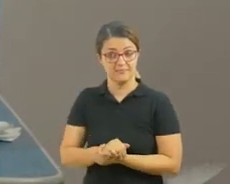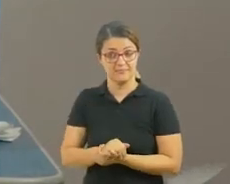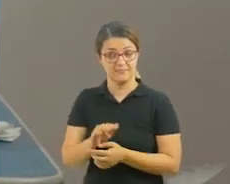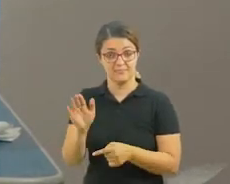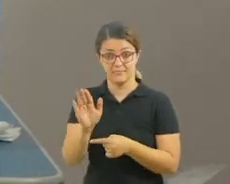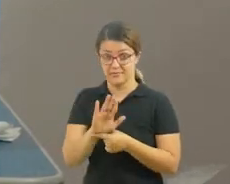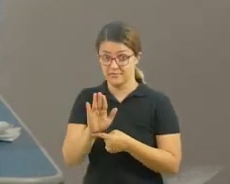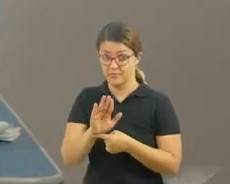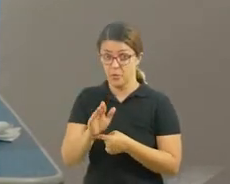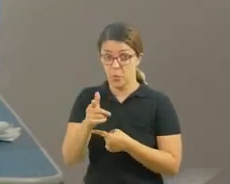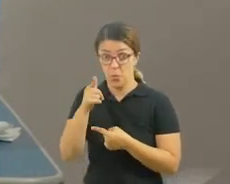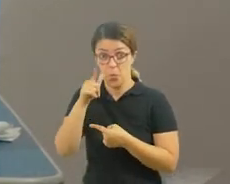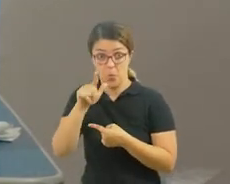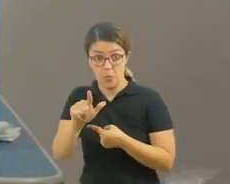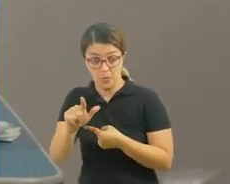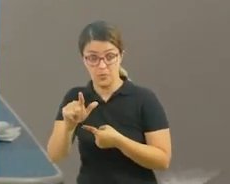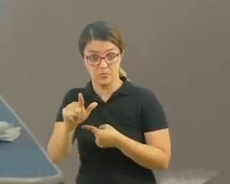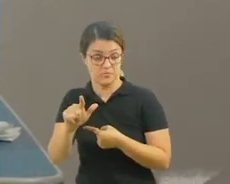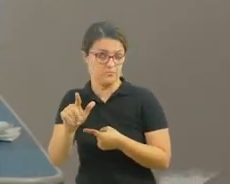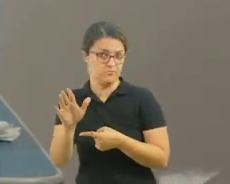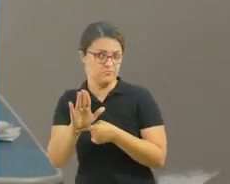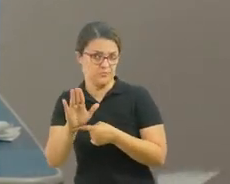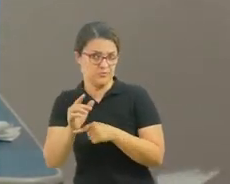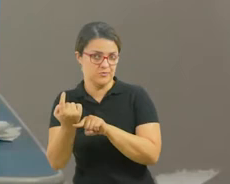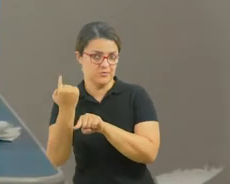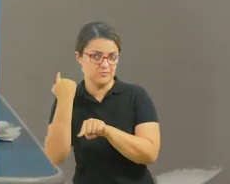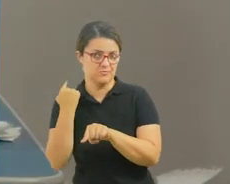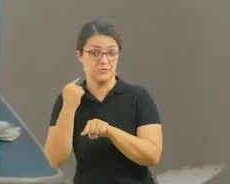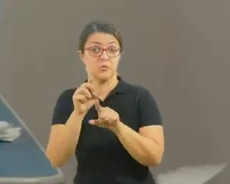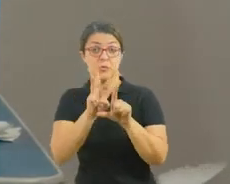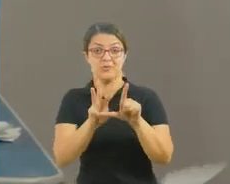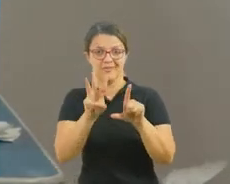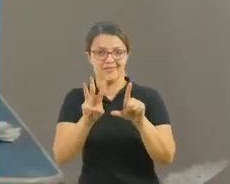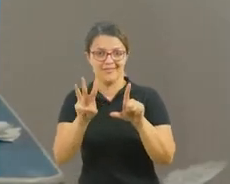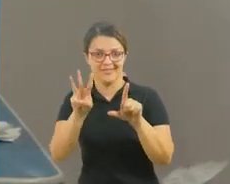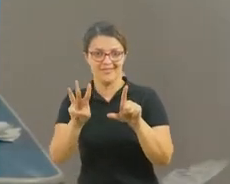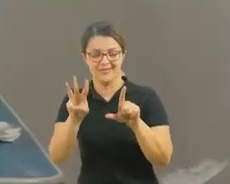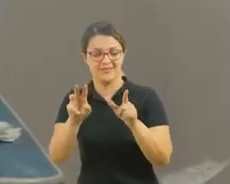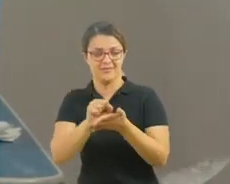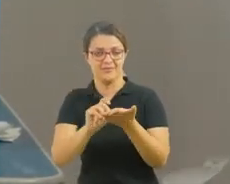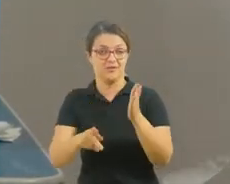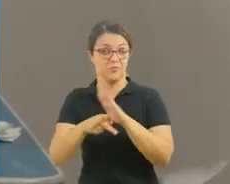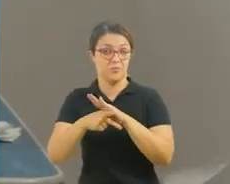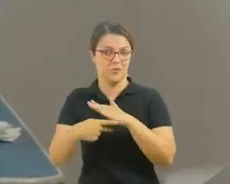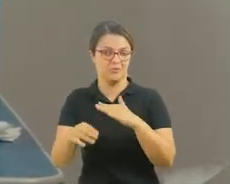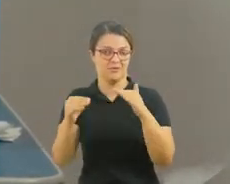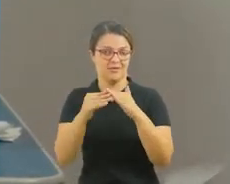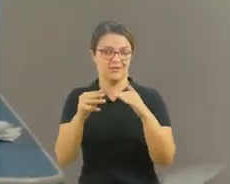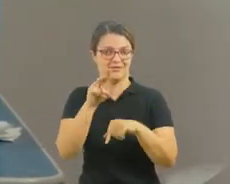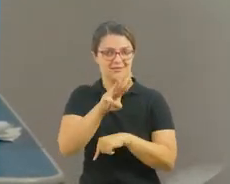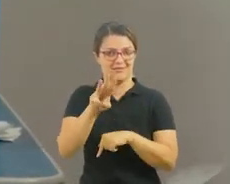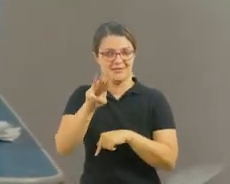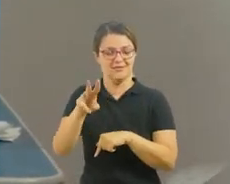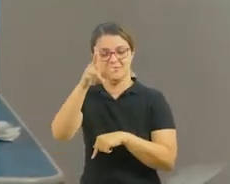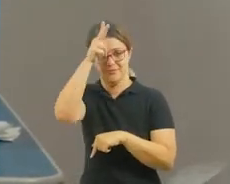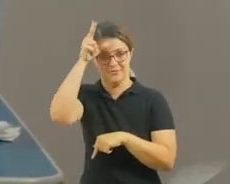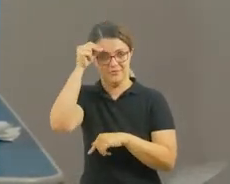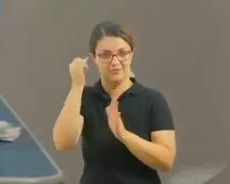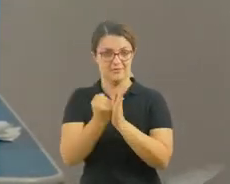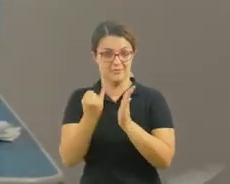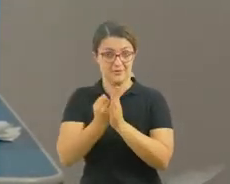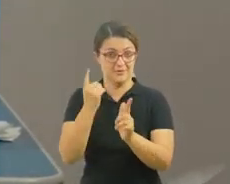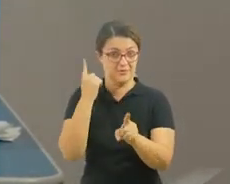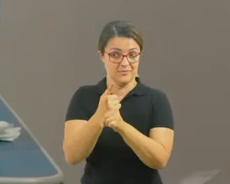Lembrando que este vídeo e os outros vocês encontram no link Lição de Casa no site da Prefeitura de Itapevi. Vamos